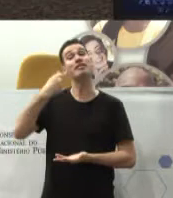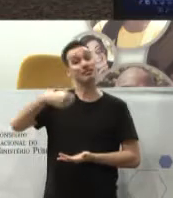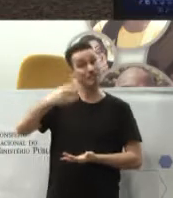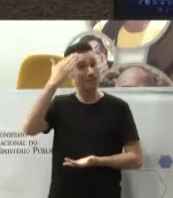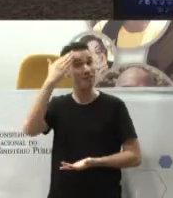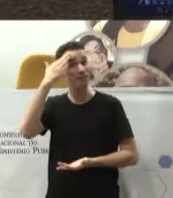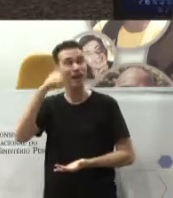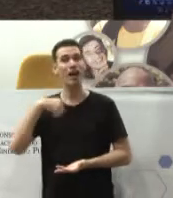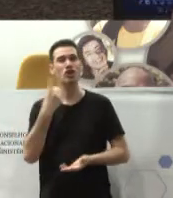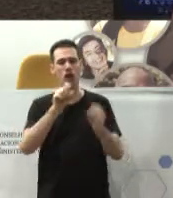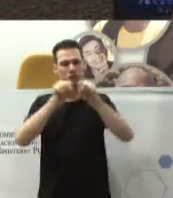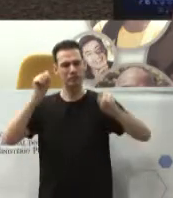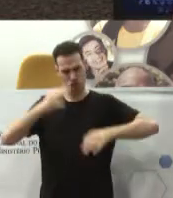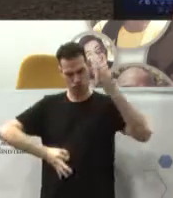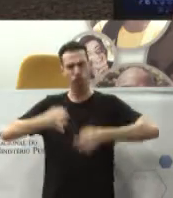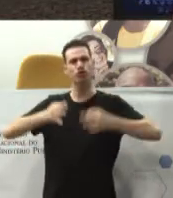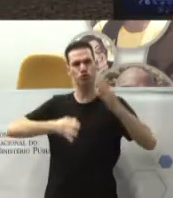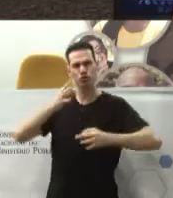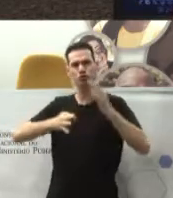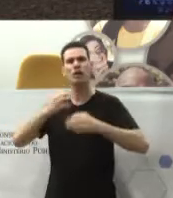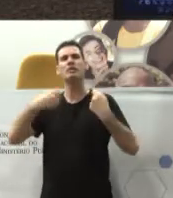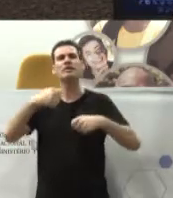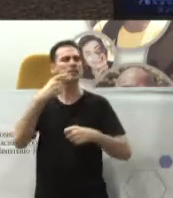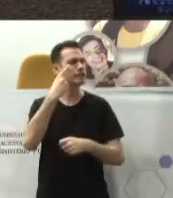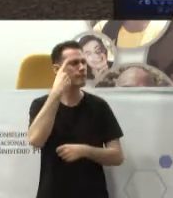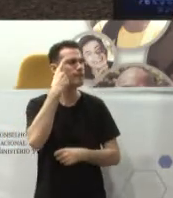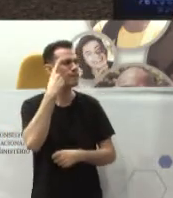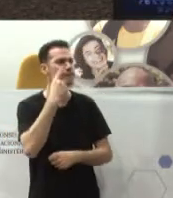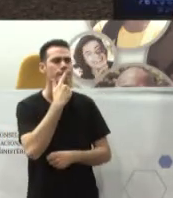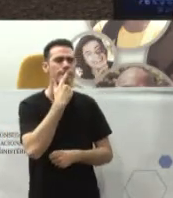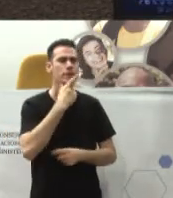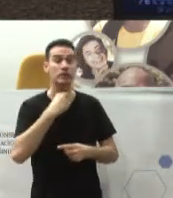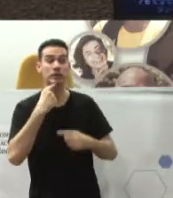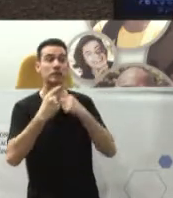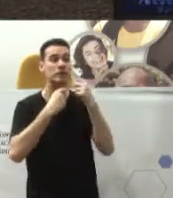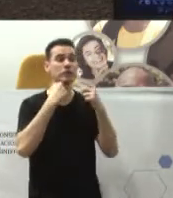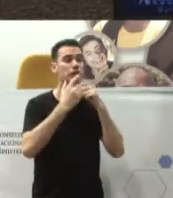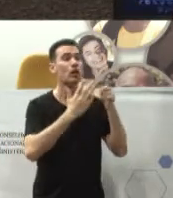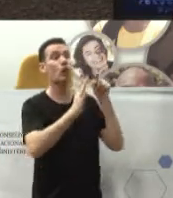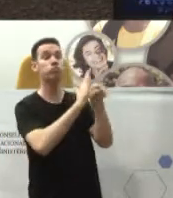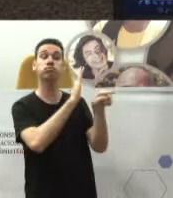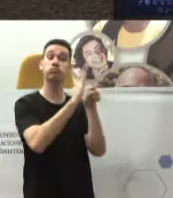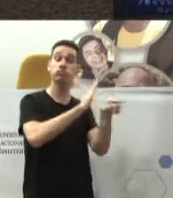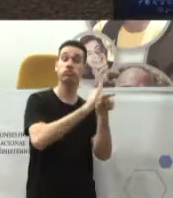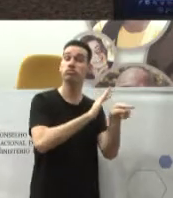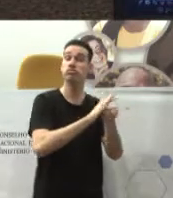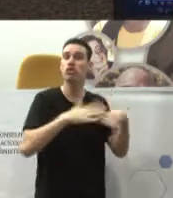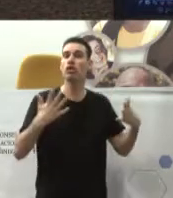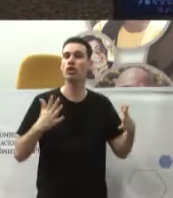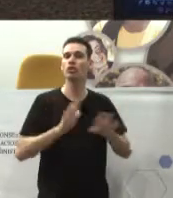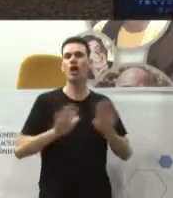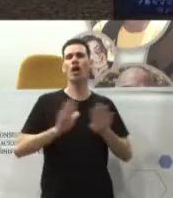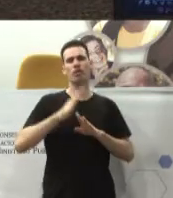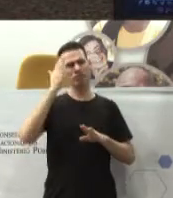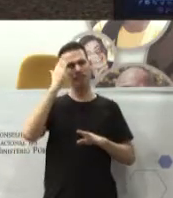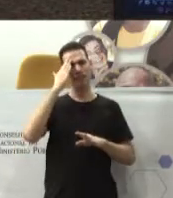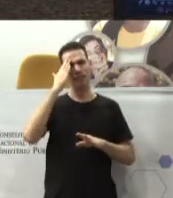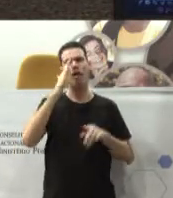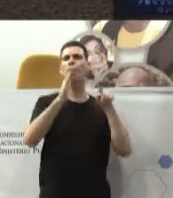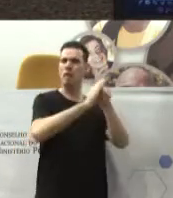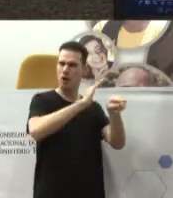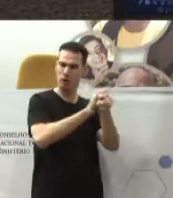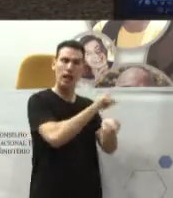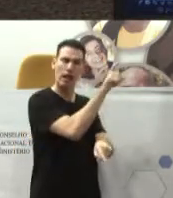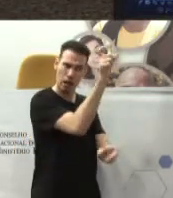de justiça, precisamos ter o benefício da dúvida para fazer essa indagação. E não para saber, para questionar o